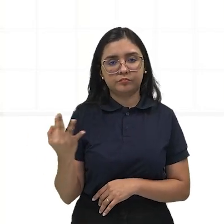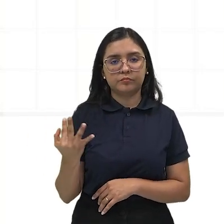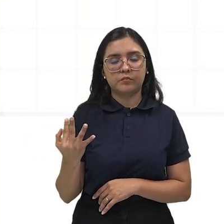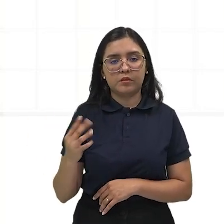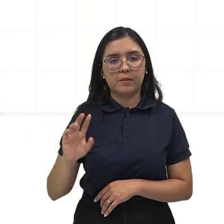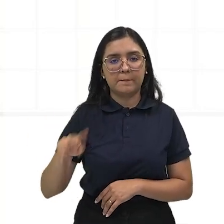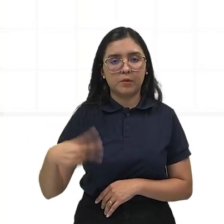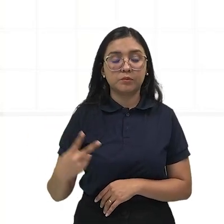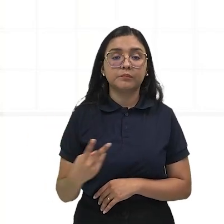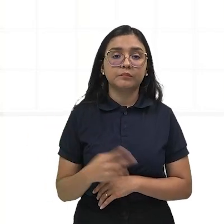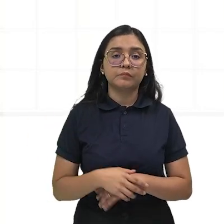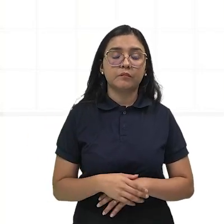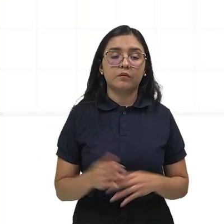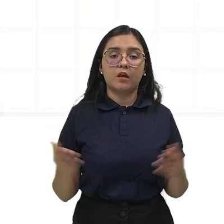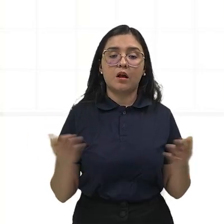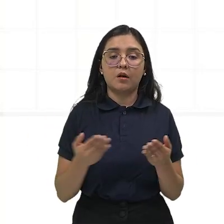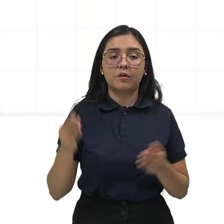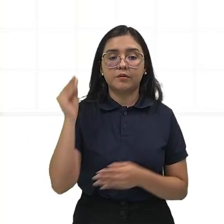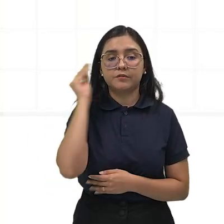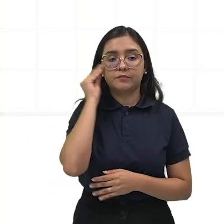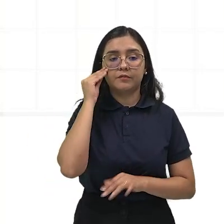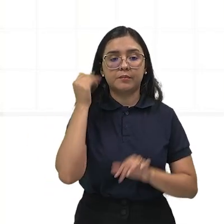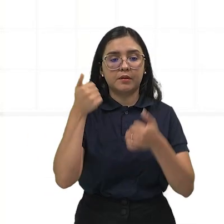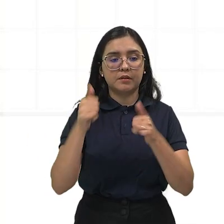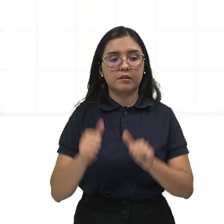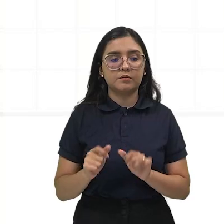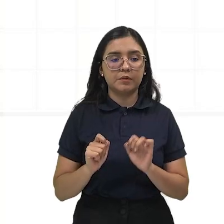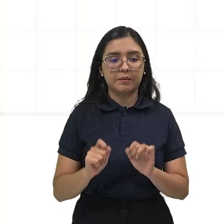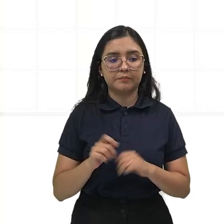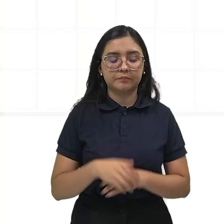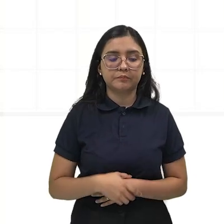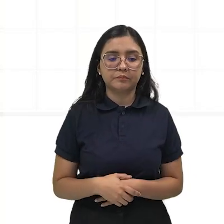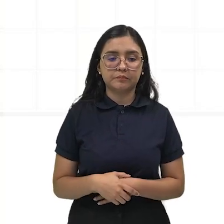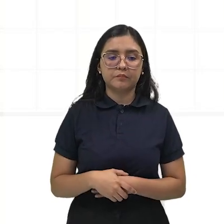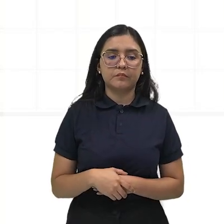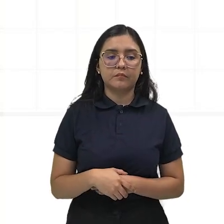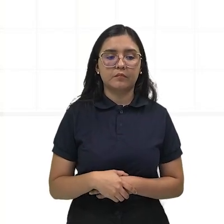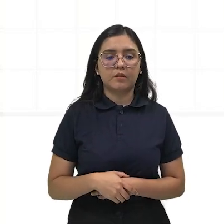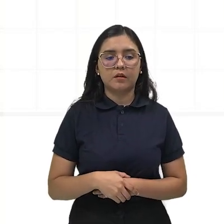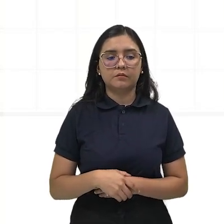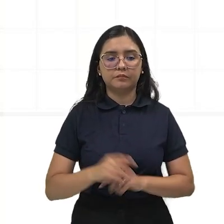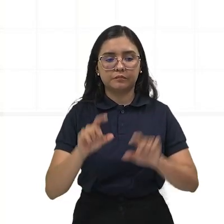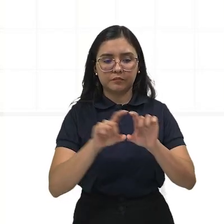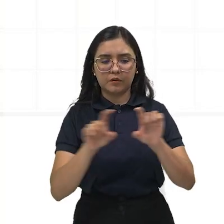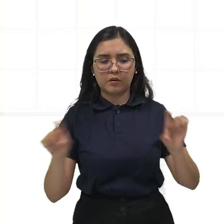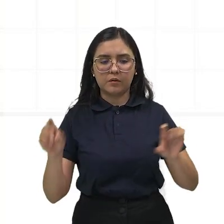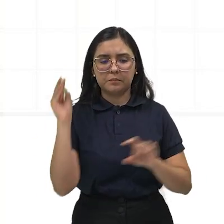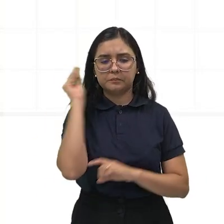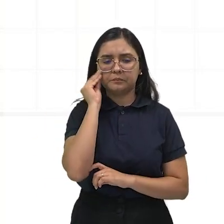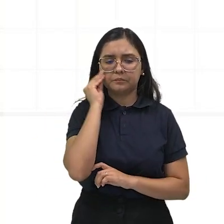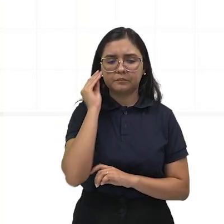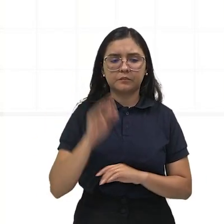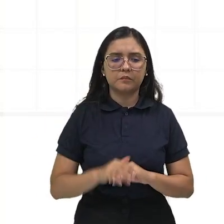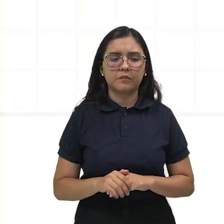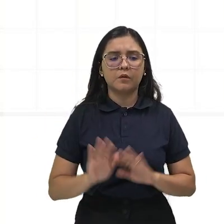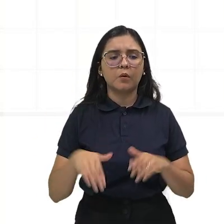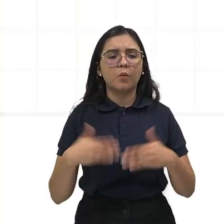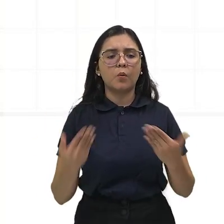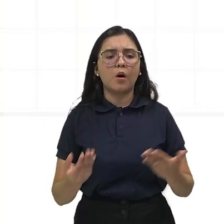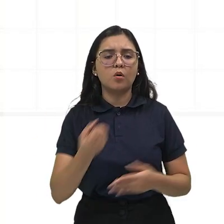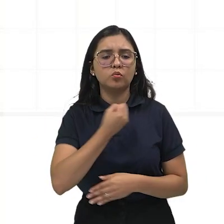Beleza? Agora vamos fazer uma análise, botar um olho bem para observar. Quem é